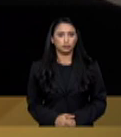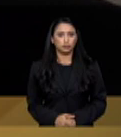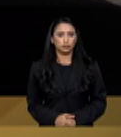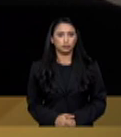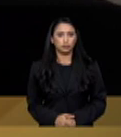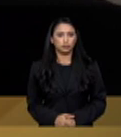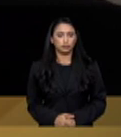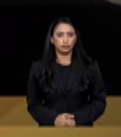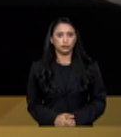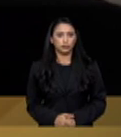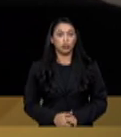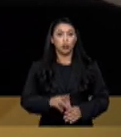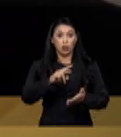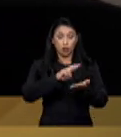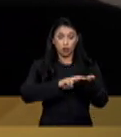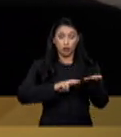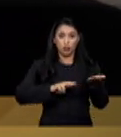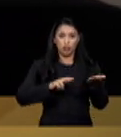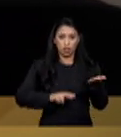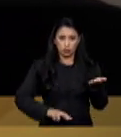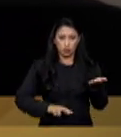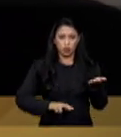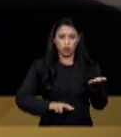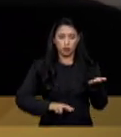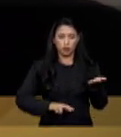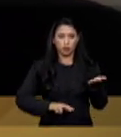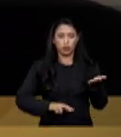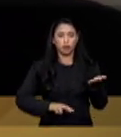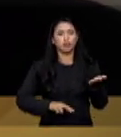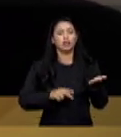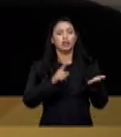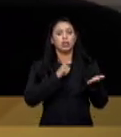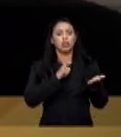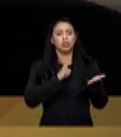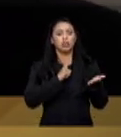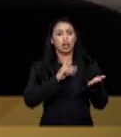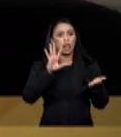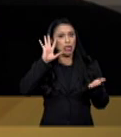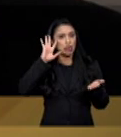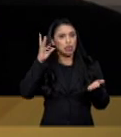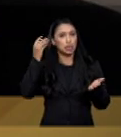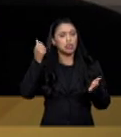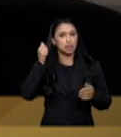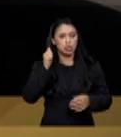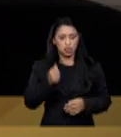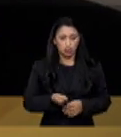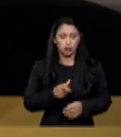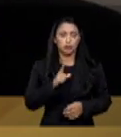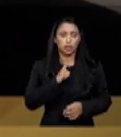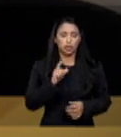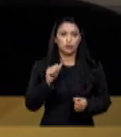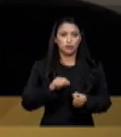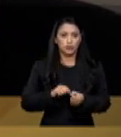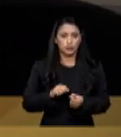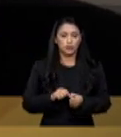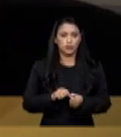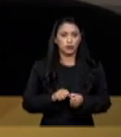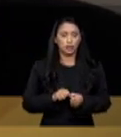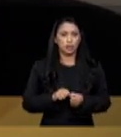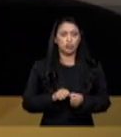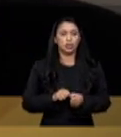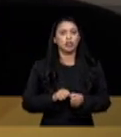Apresento, por isso, o relatório que abrange as impugnações da decisão recorrida em face